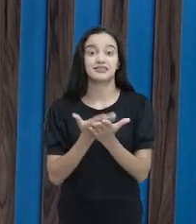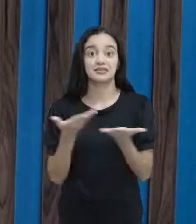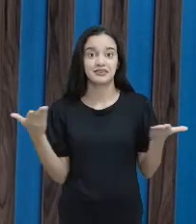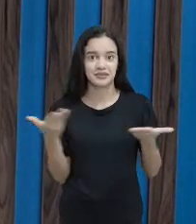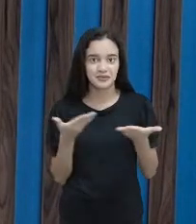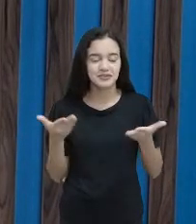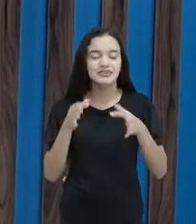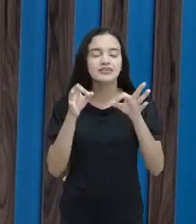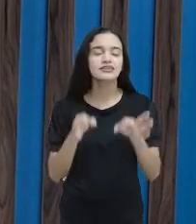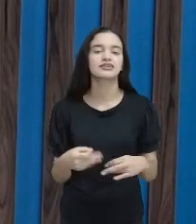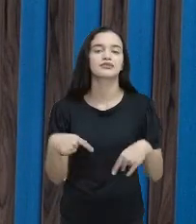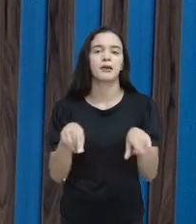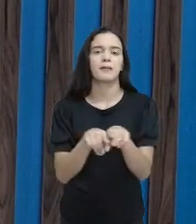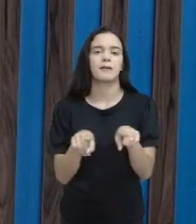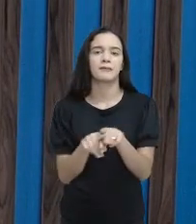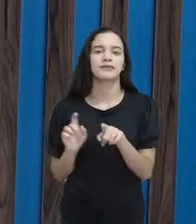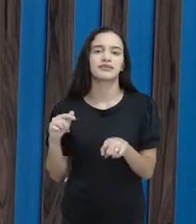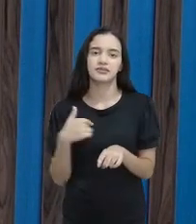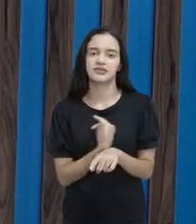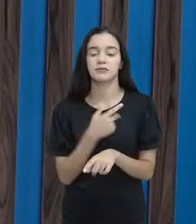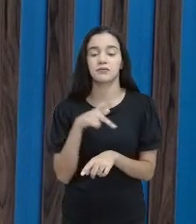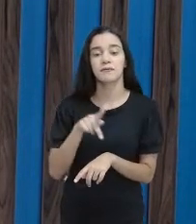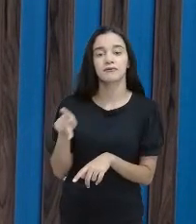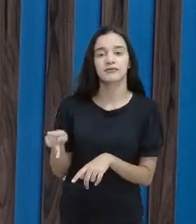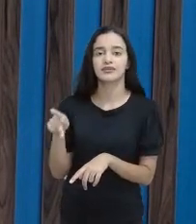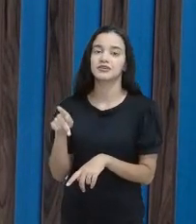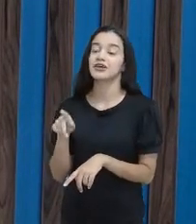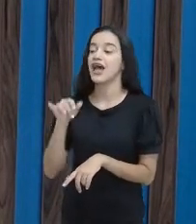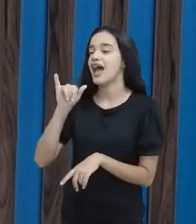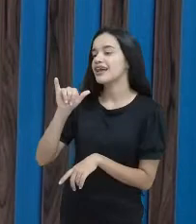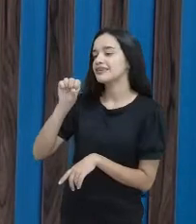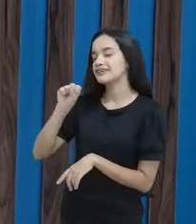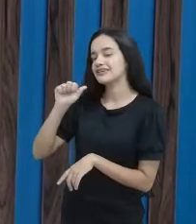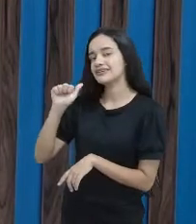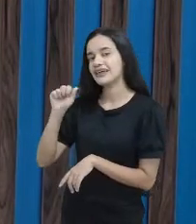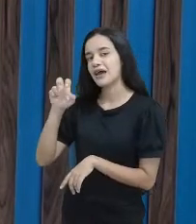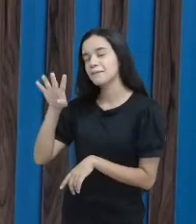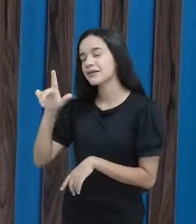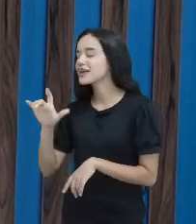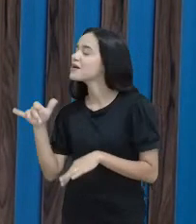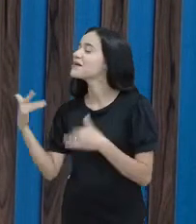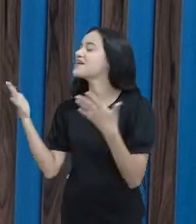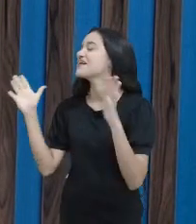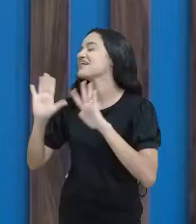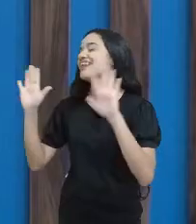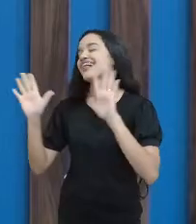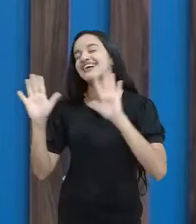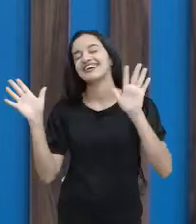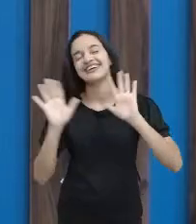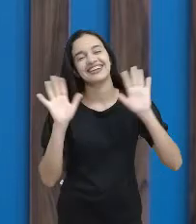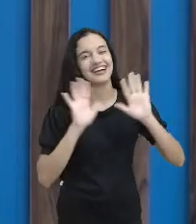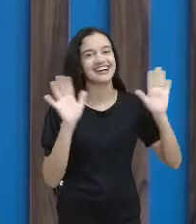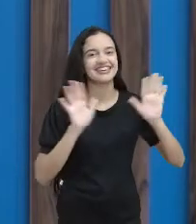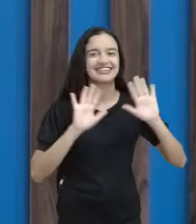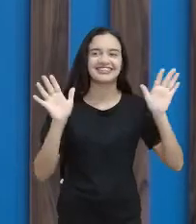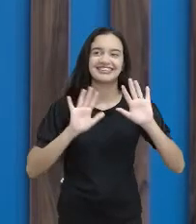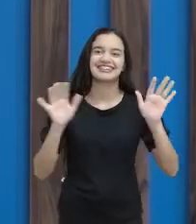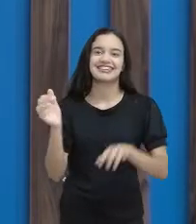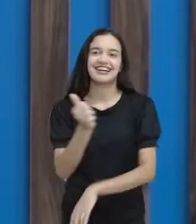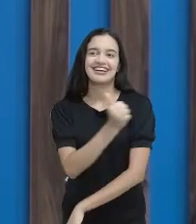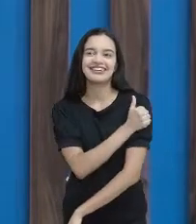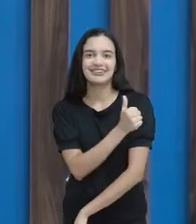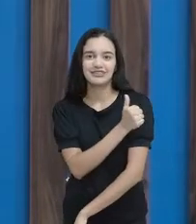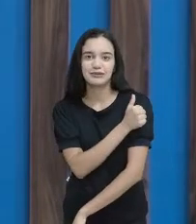certo? E também temos a professora Isabel aqui conosco. Olá, professora. Olá, pessoal. Olá, alunos